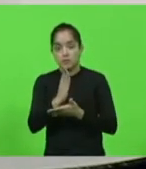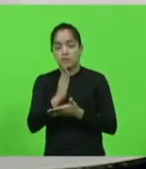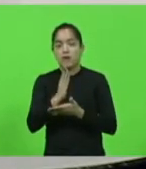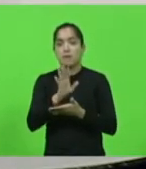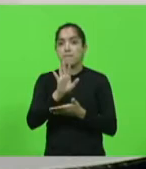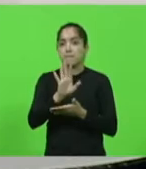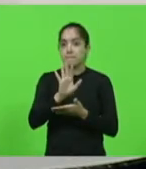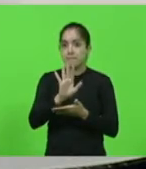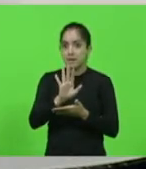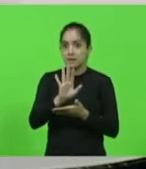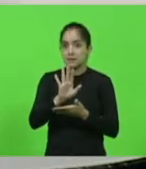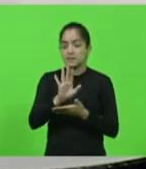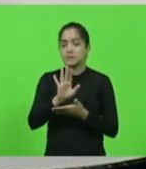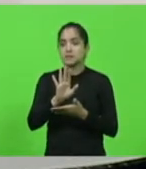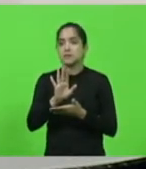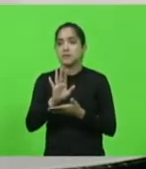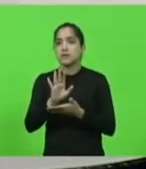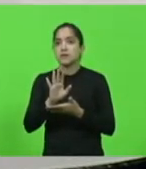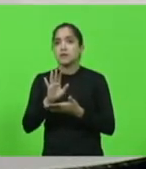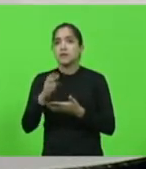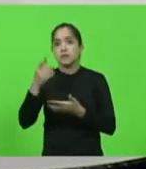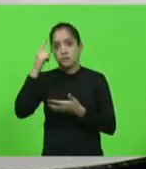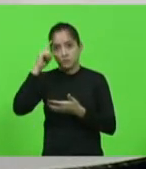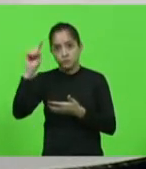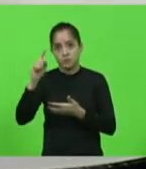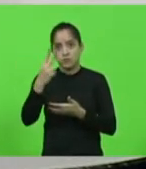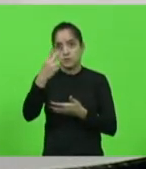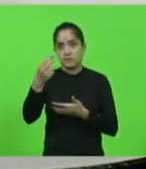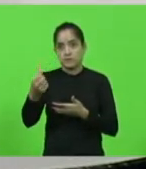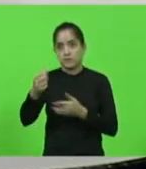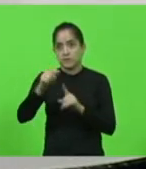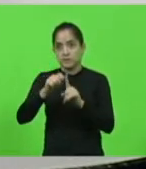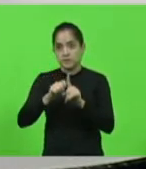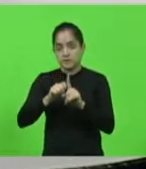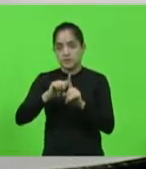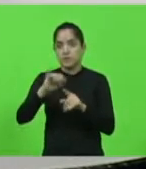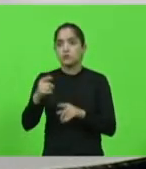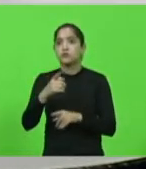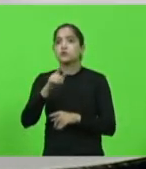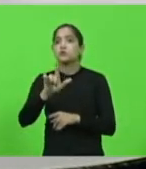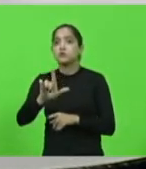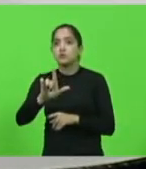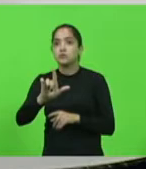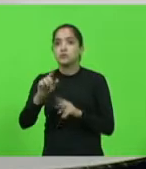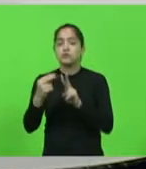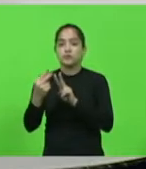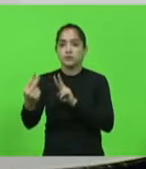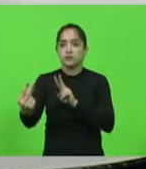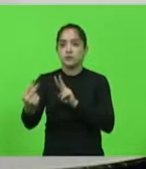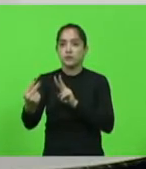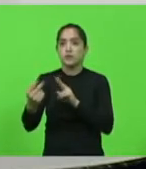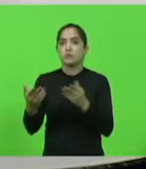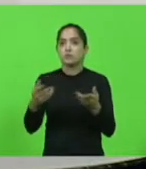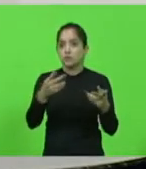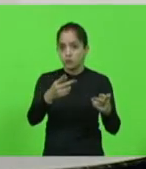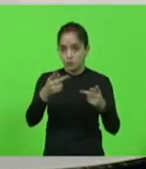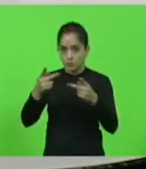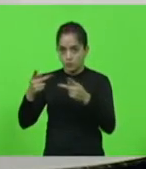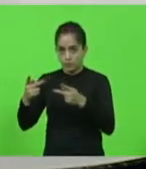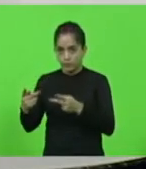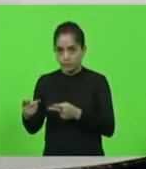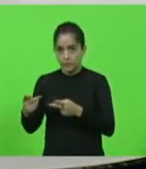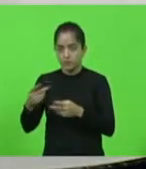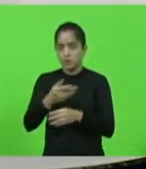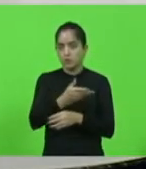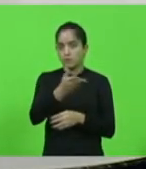se realizar pela data de 26 de julho próximo, de modo virtual. E eu já deixo aqui o convite estendido a